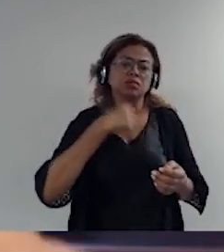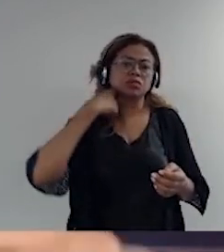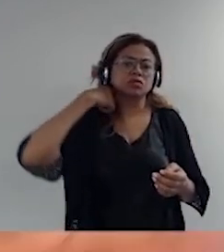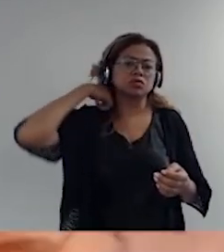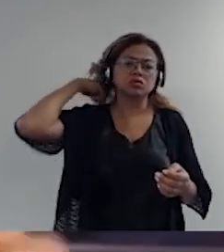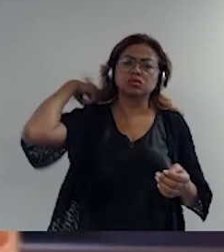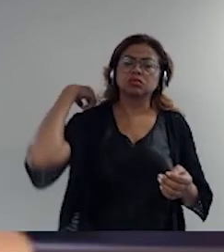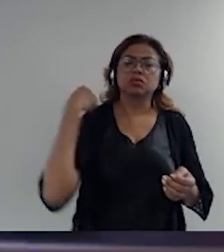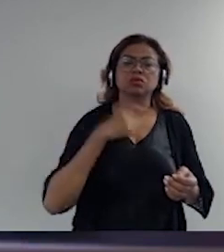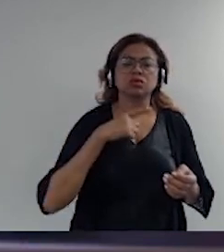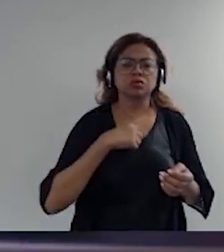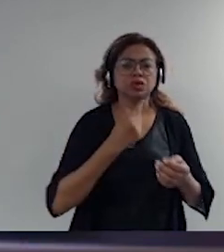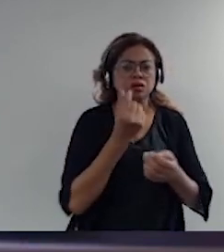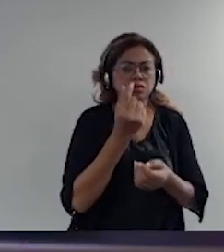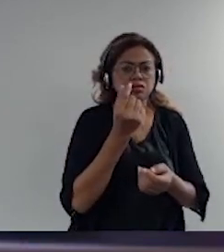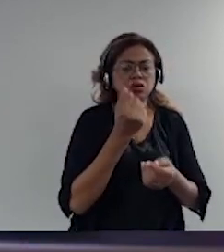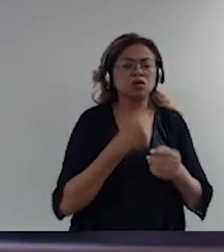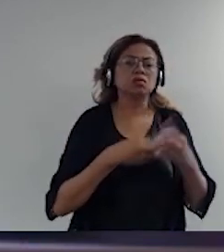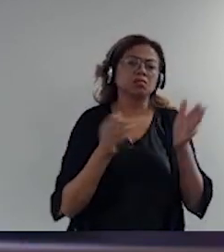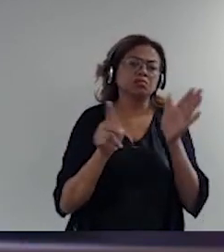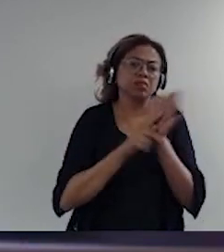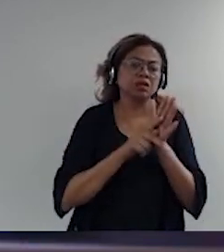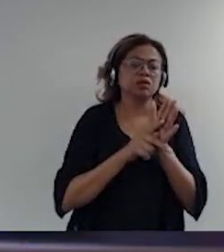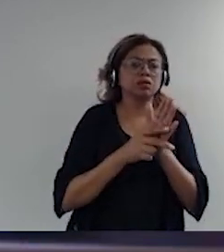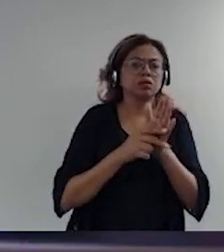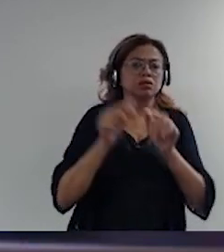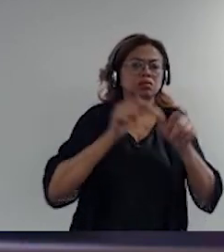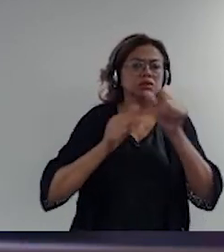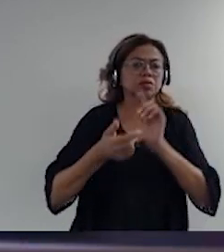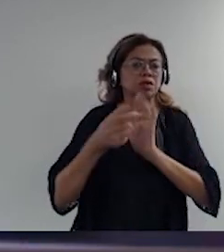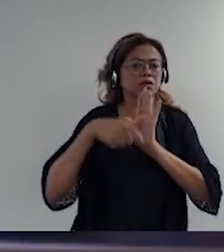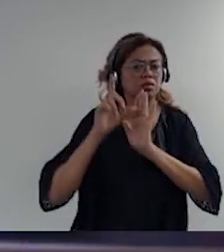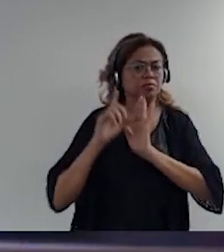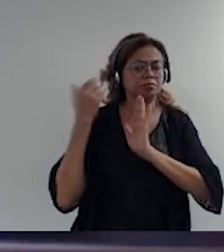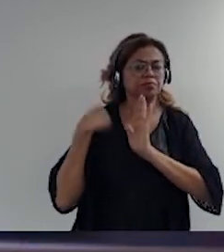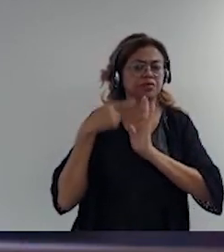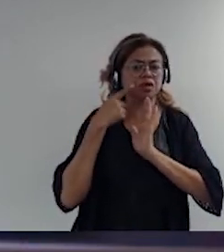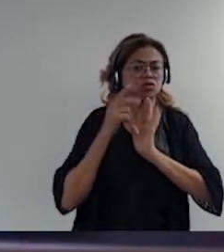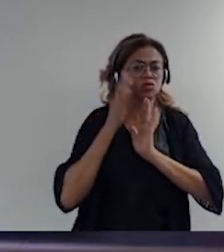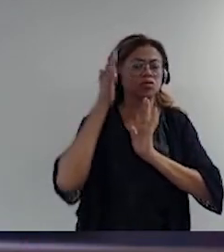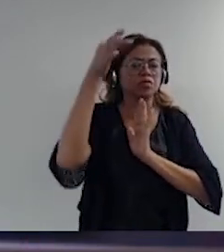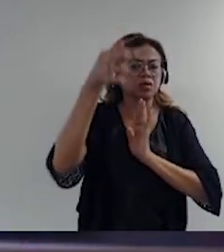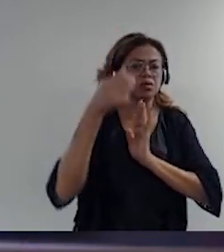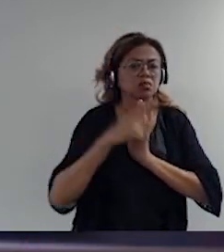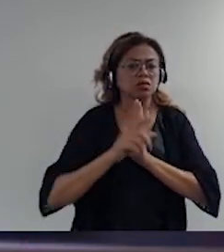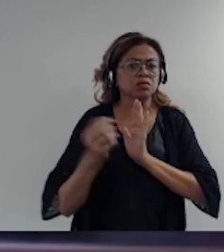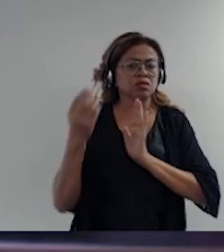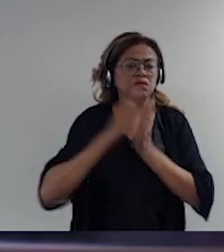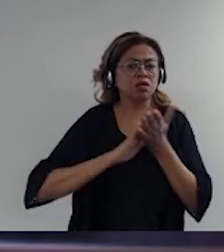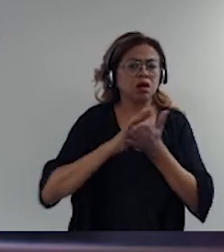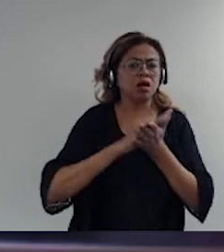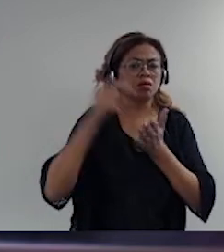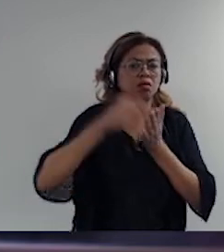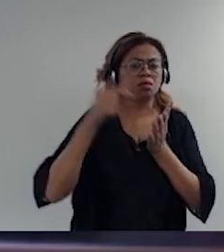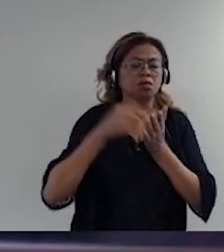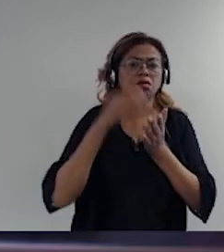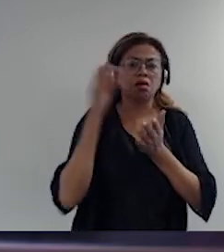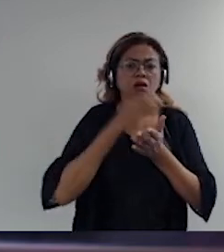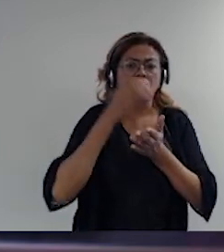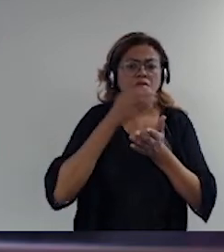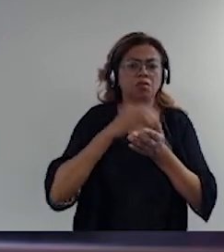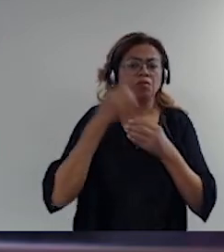ao exercício anterior e a gente não está prevendo aqui nenhum lugar, nenhuma emergência onde a